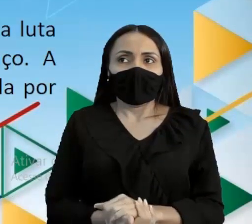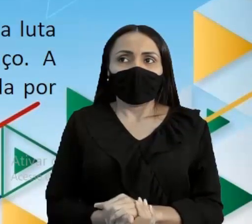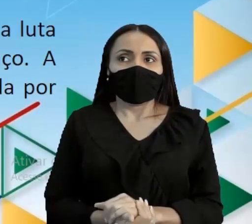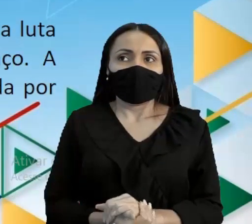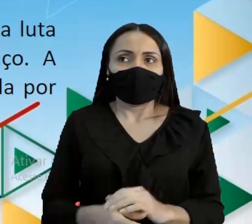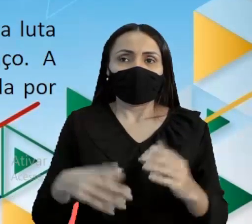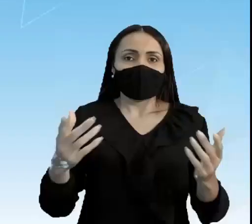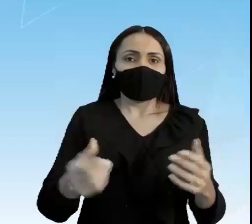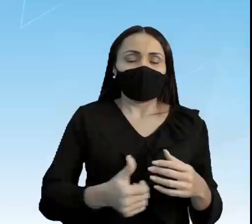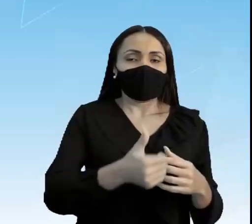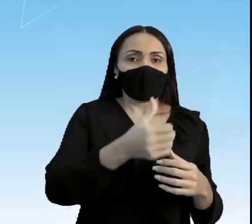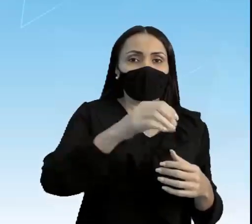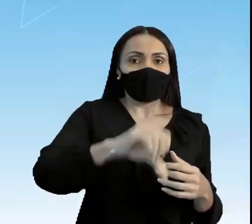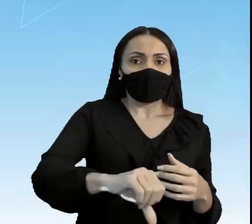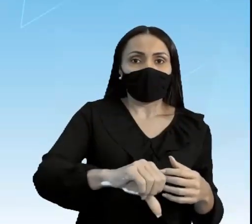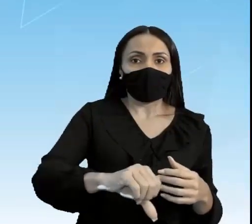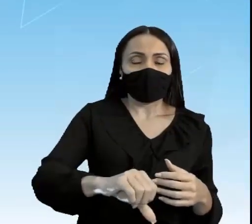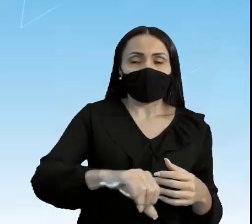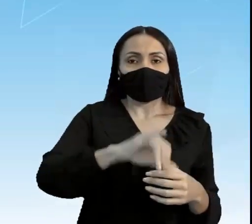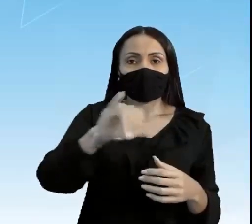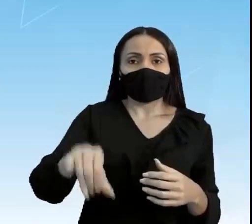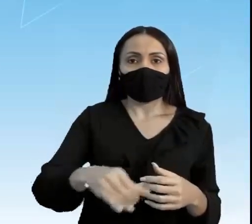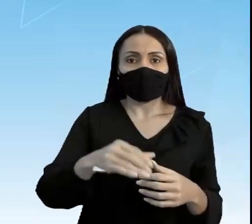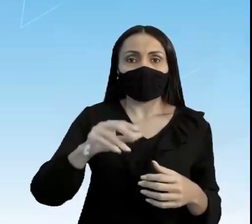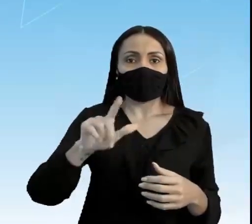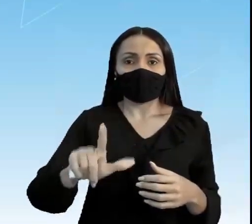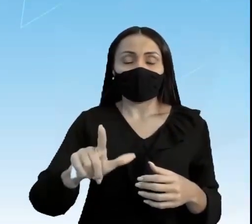em 9 de julho de